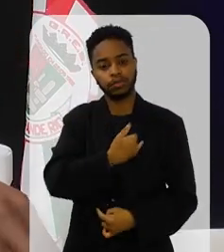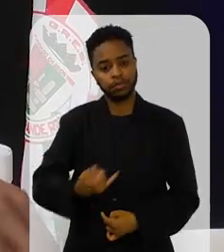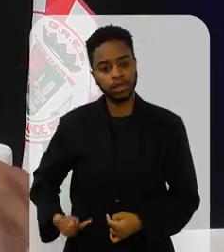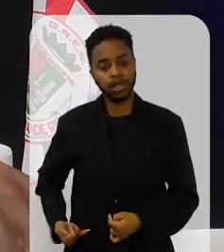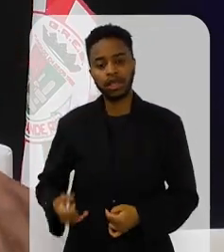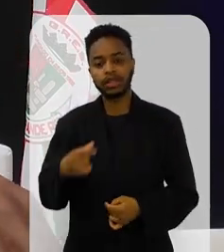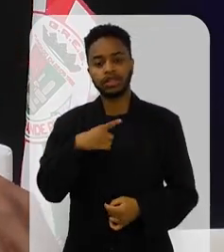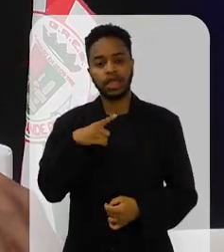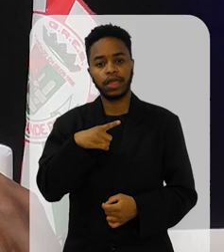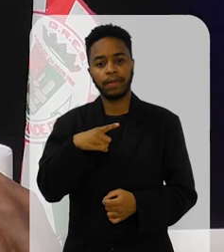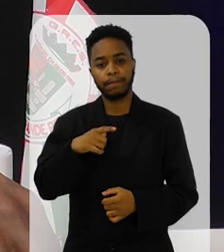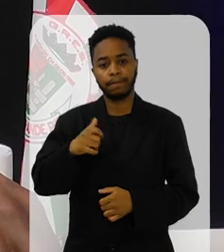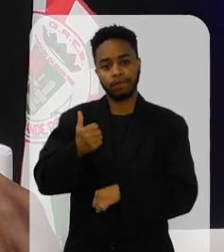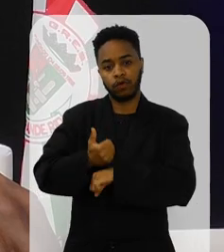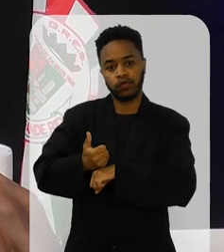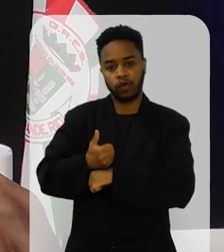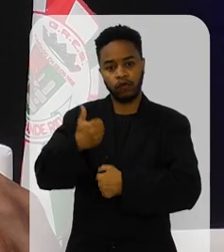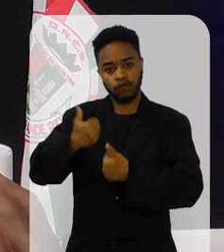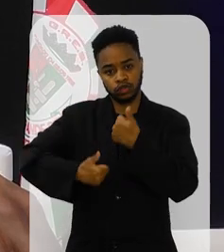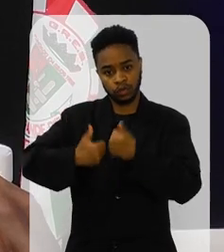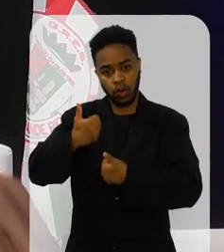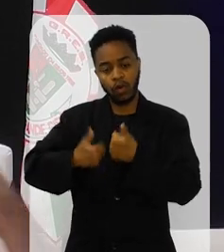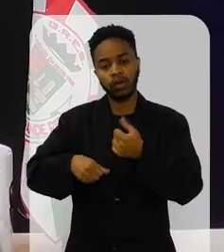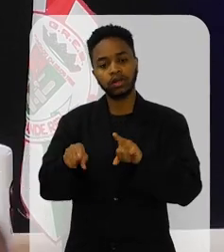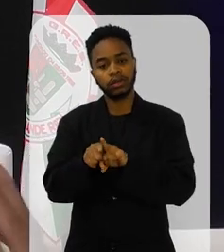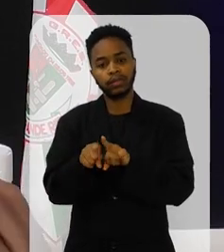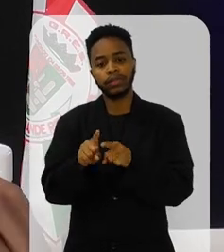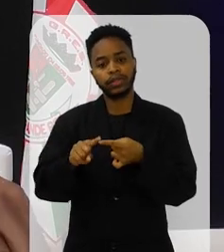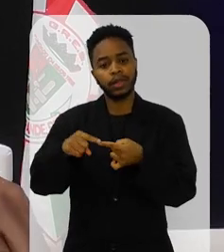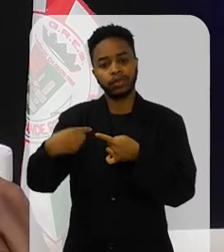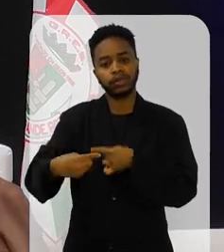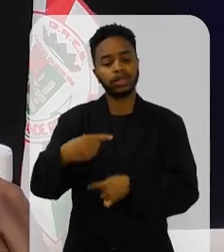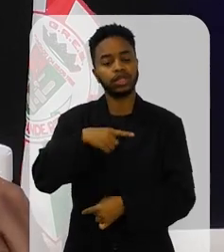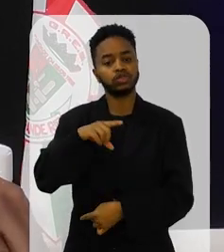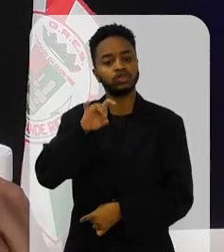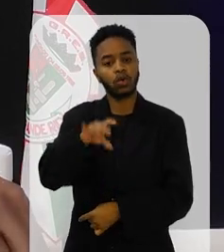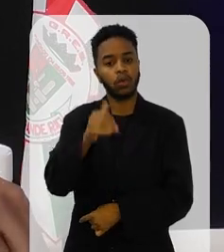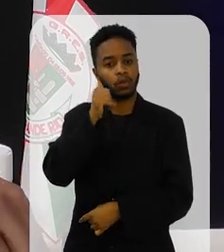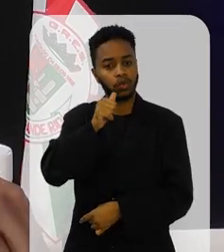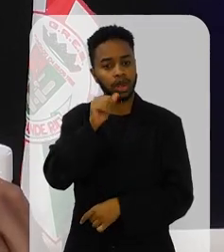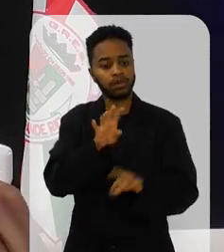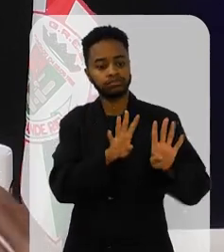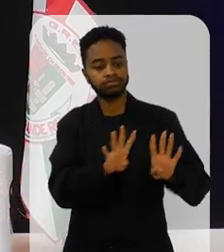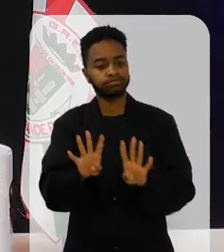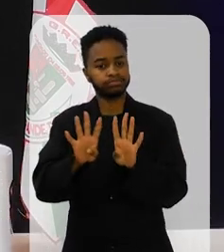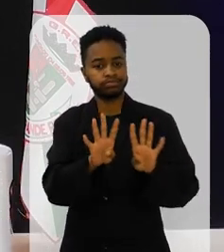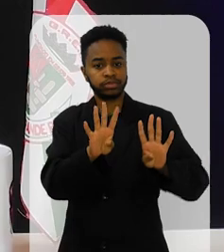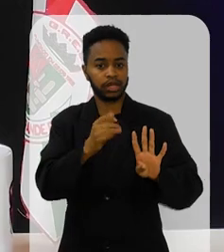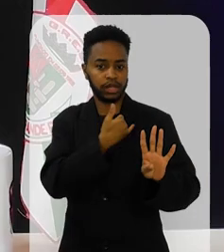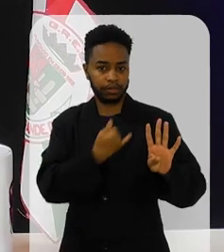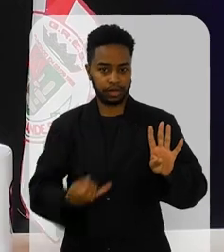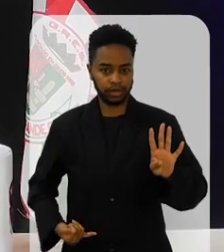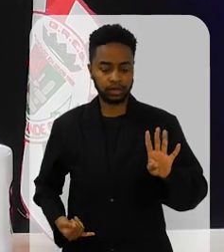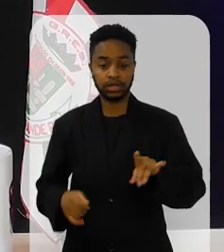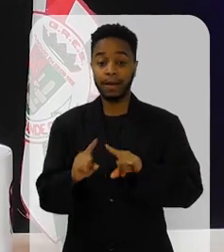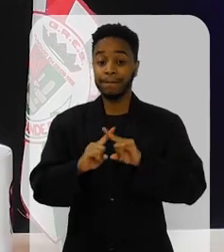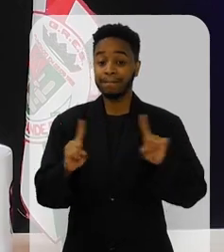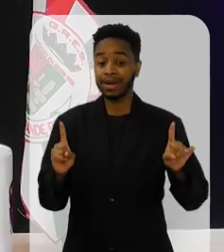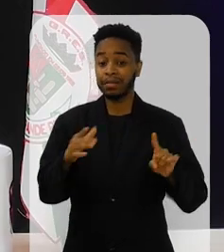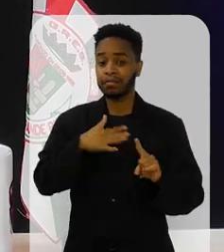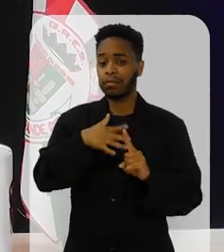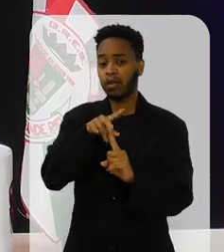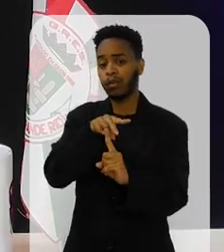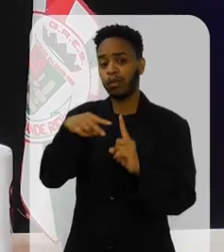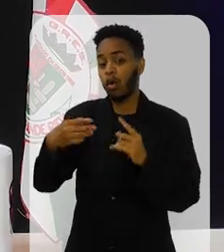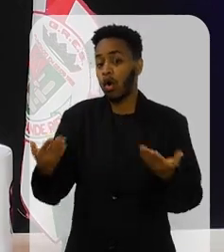entrou com jogadores de futebol. E teve um ano que foi só de mulheres, a comissão de frente da Imperatriz. Mas